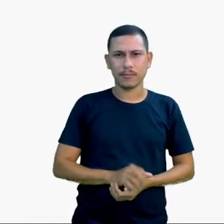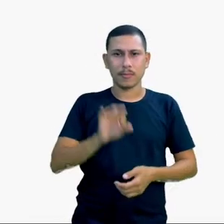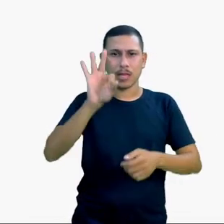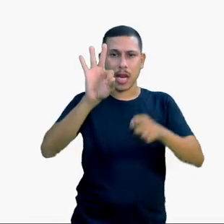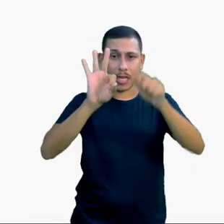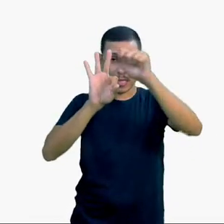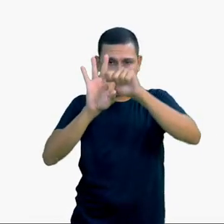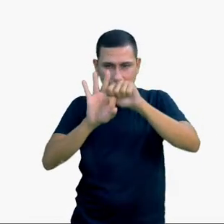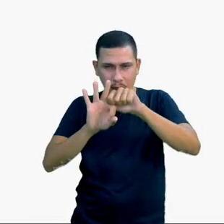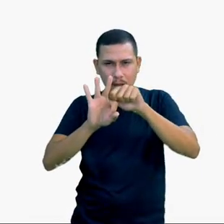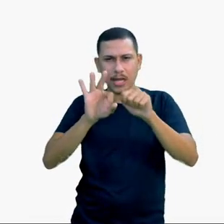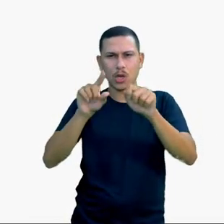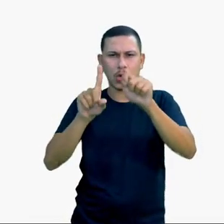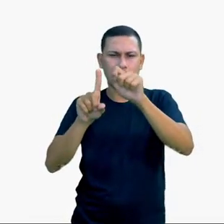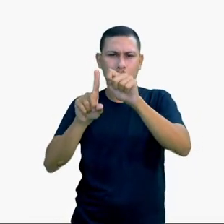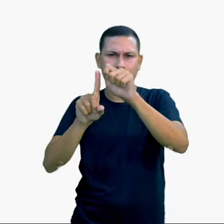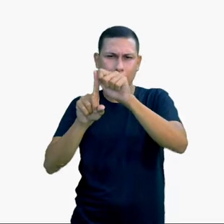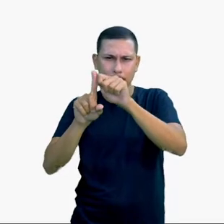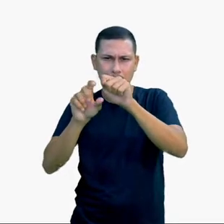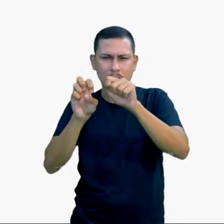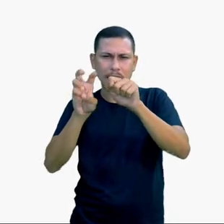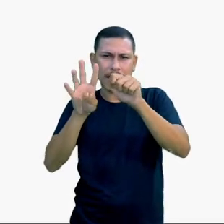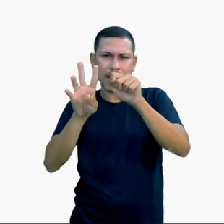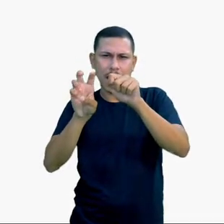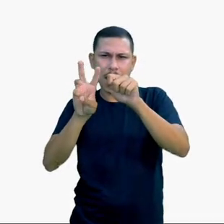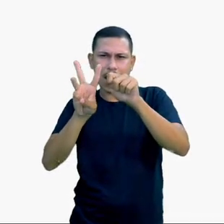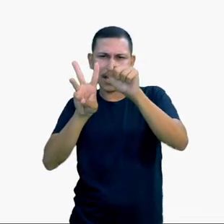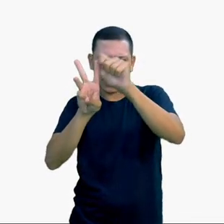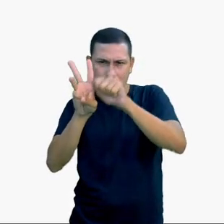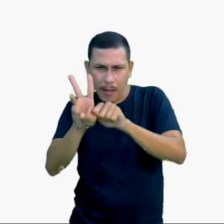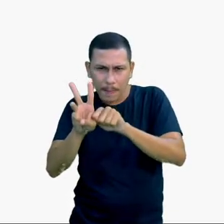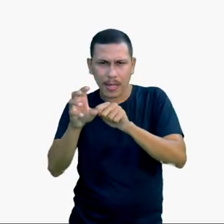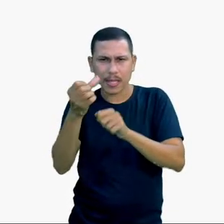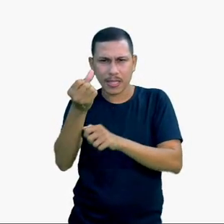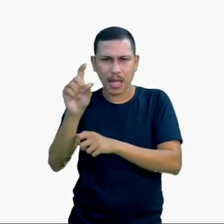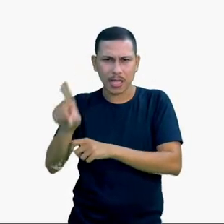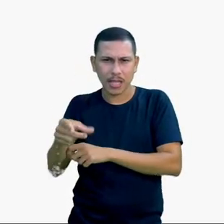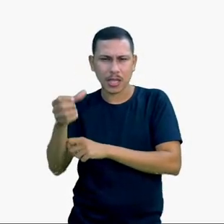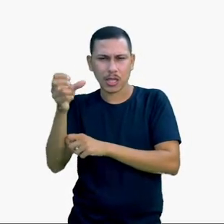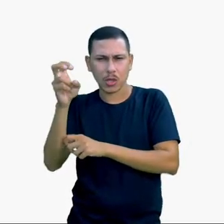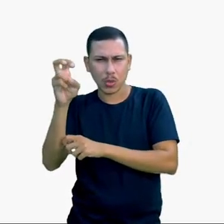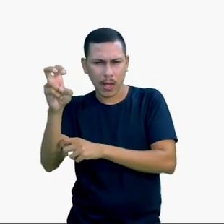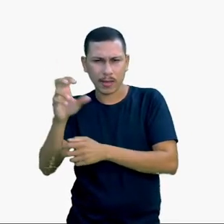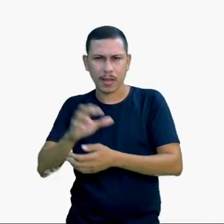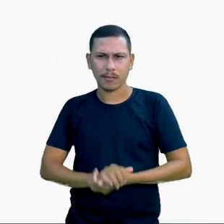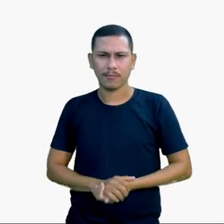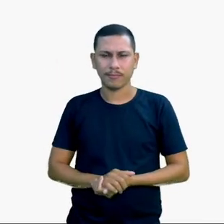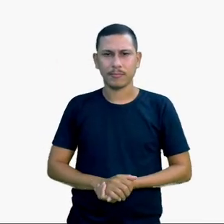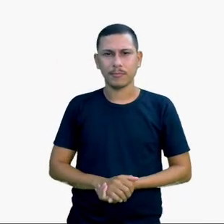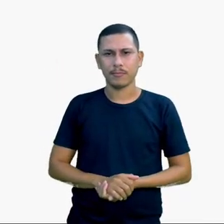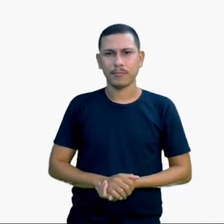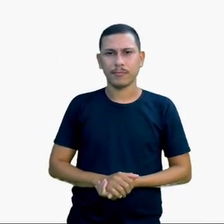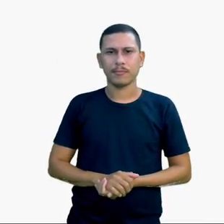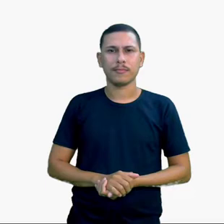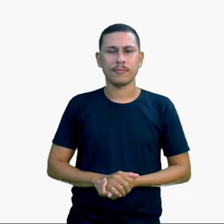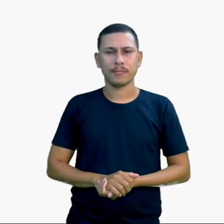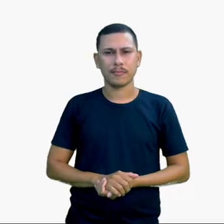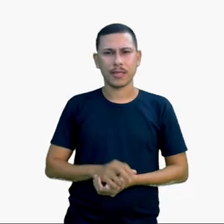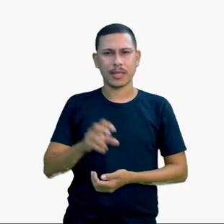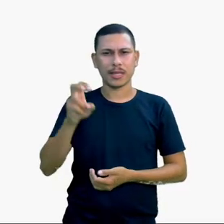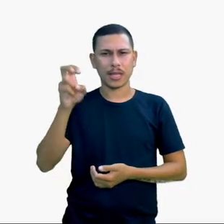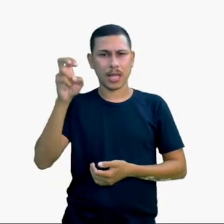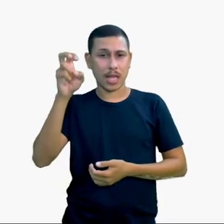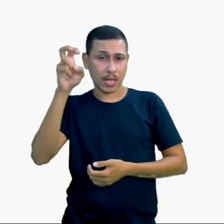mês, R$ 6,50. E no mês de agosto, R$ 6,00. A média é o somatório